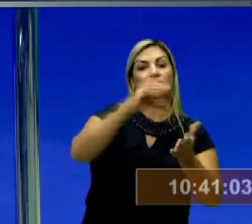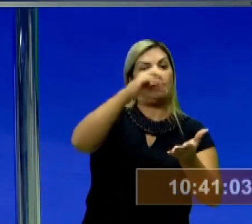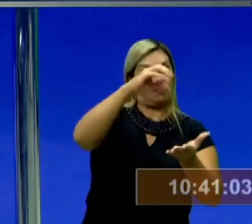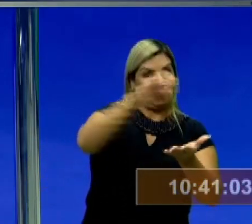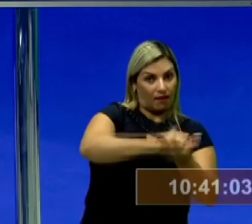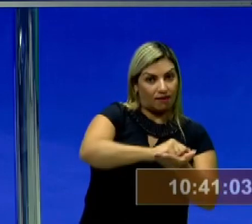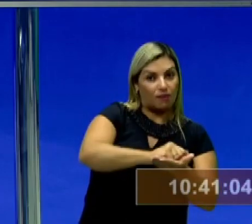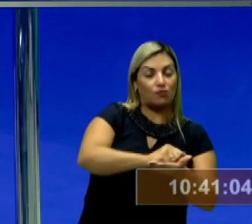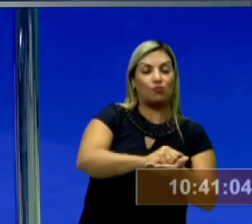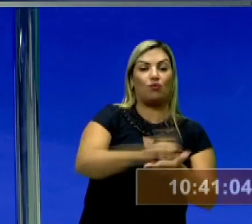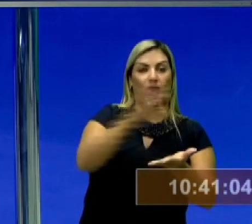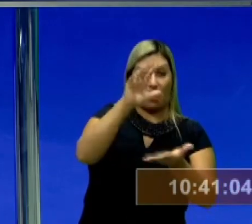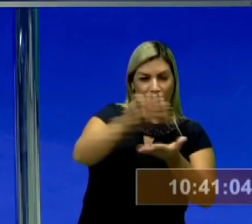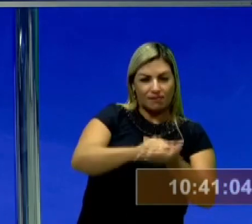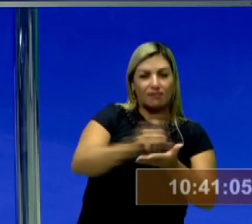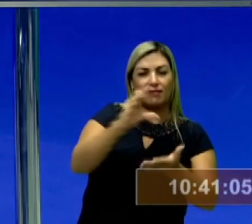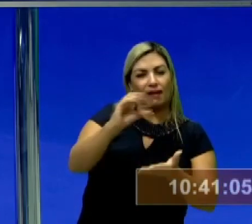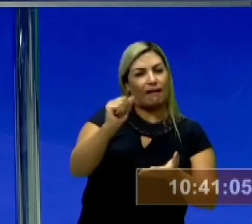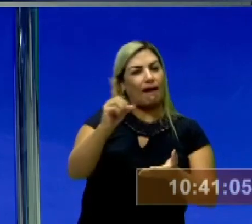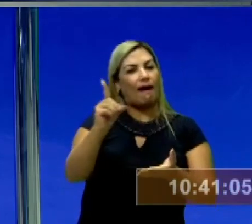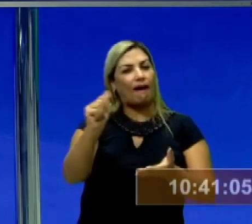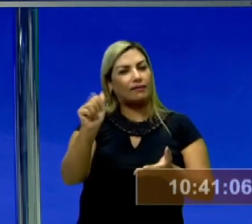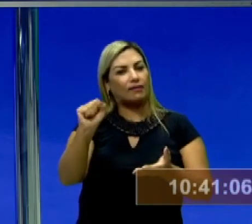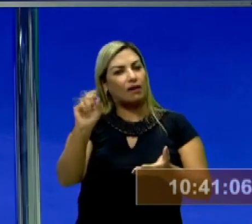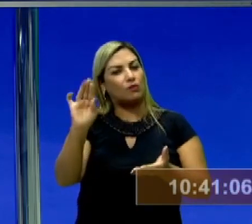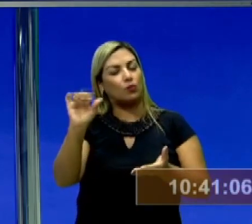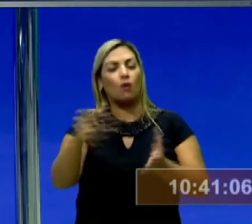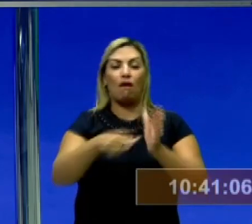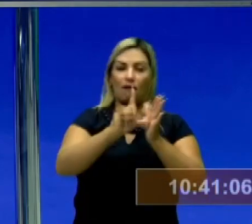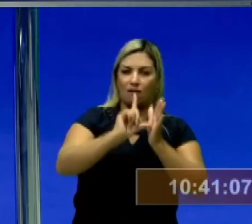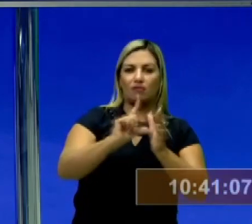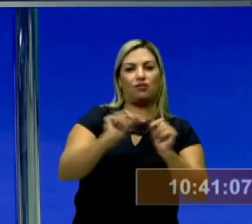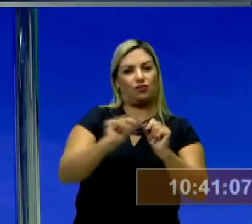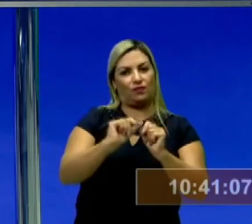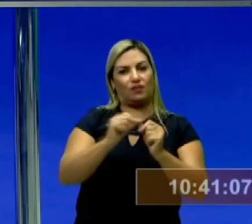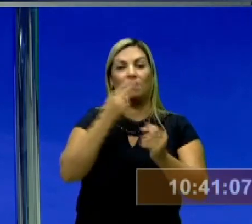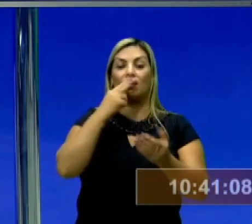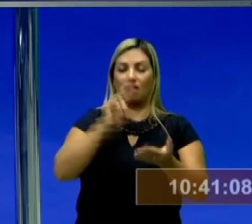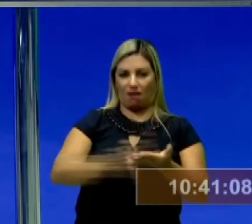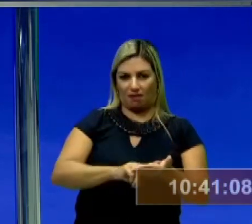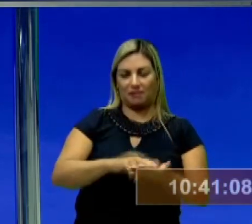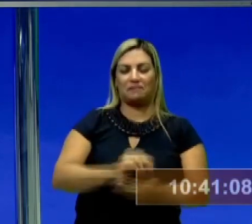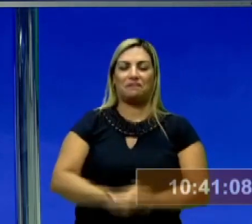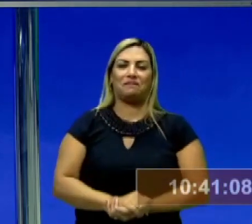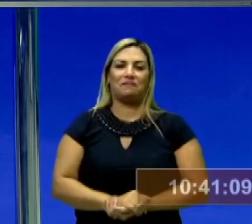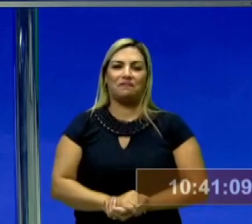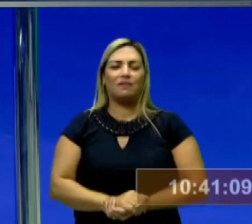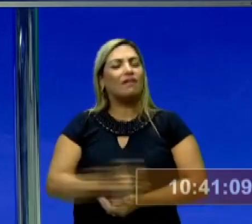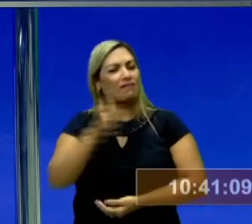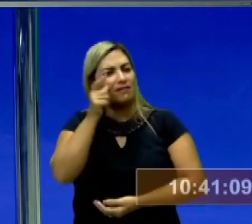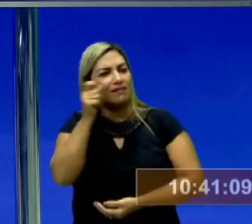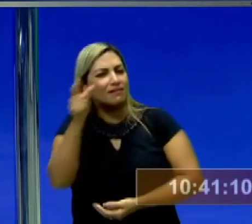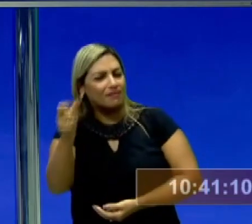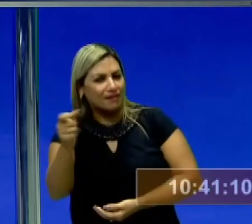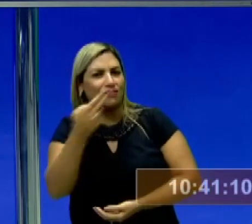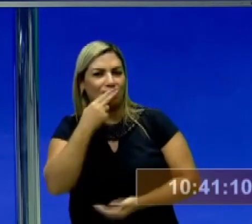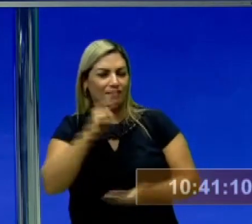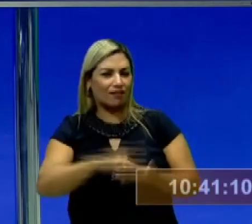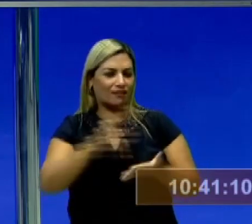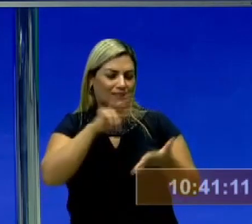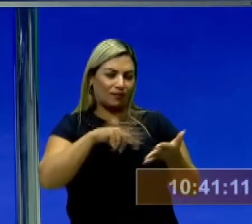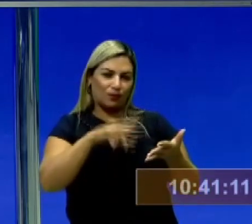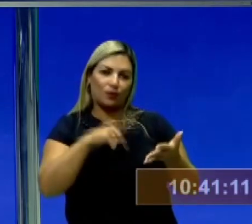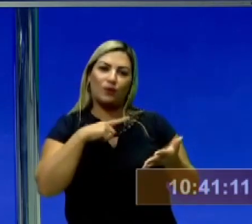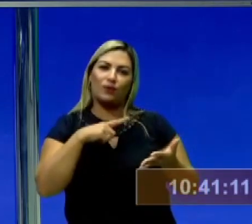-feito antes de ele fazer essa carta. O interessante da carta do leitor,